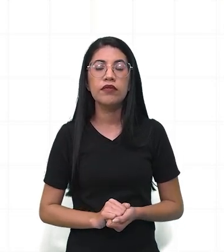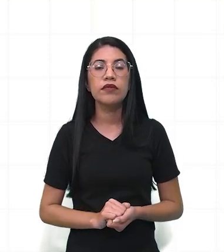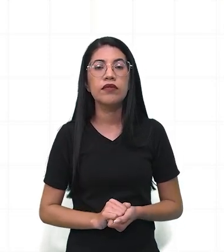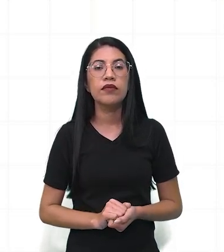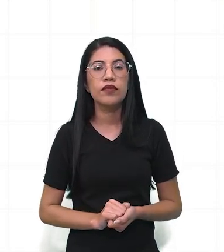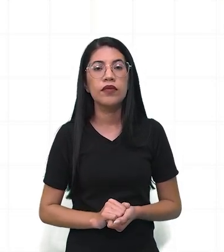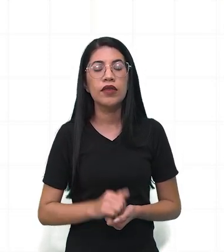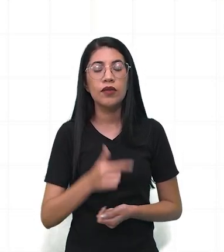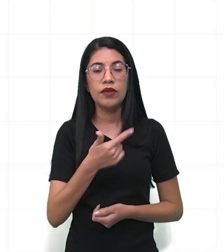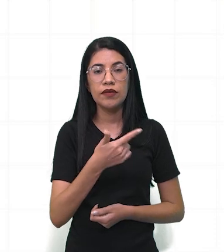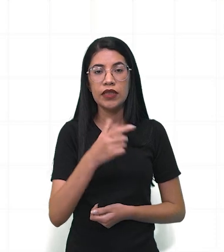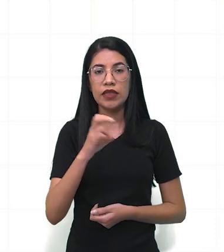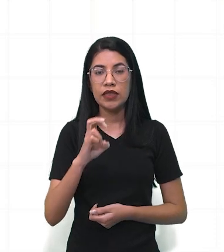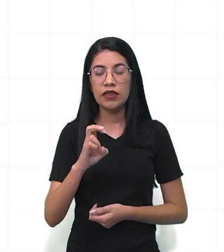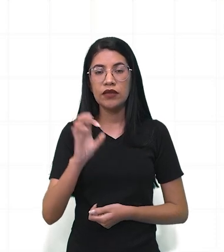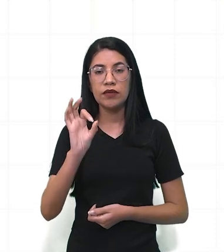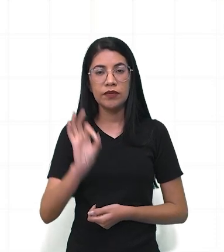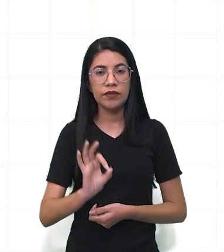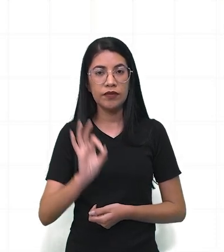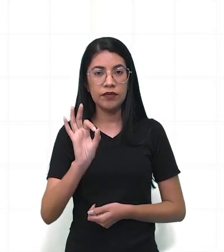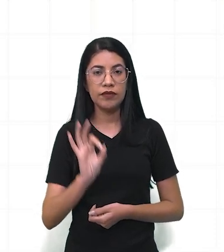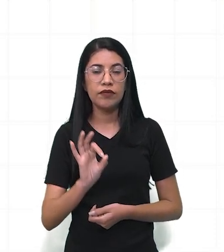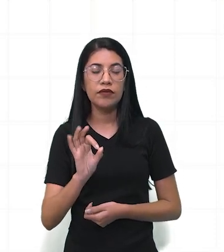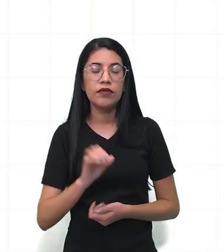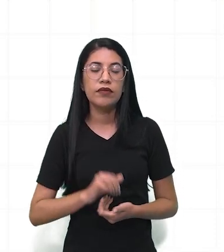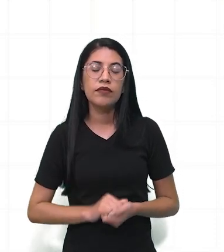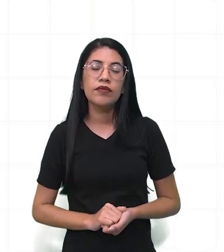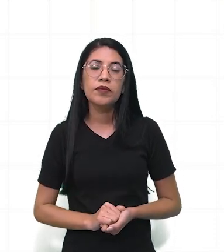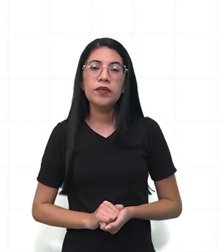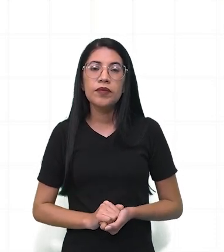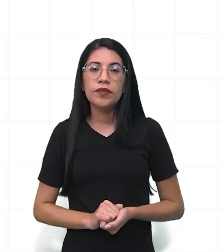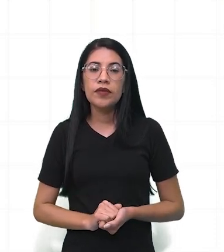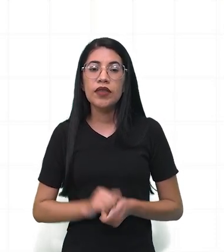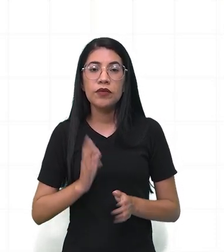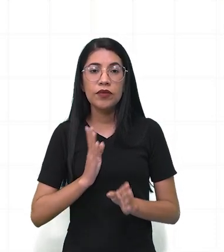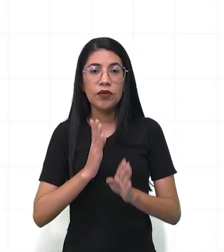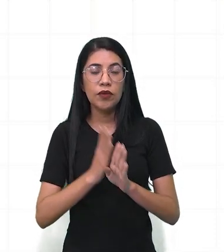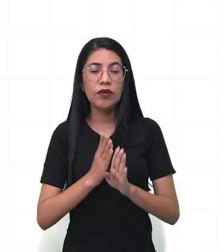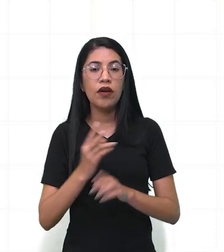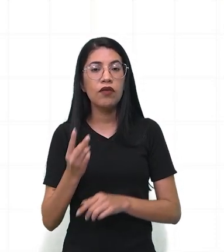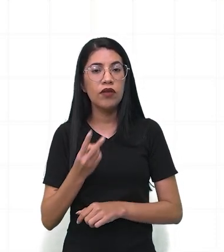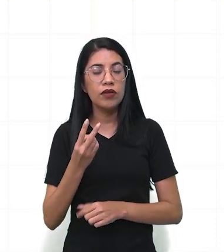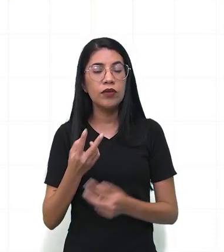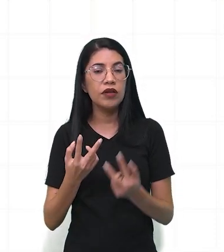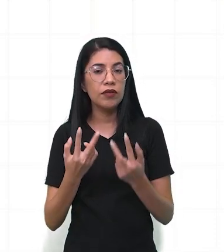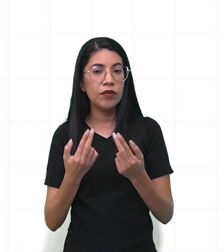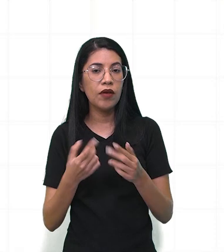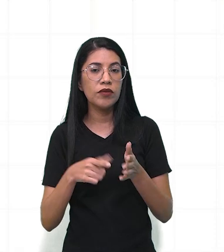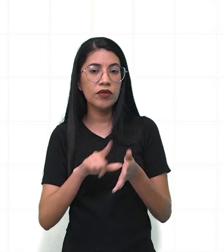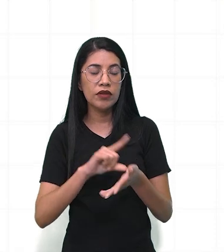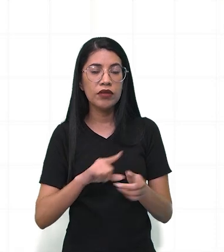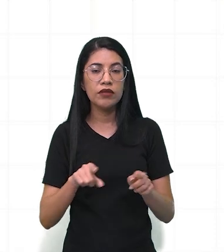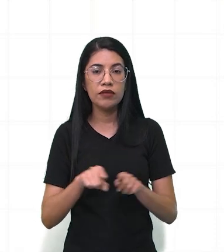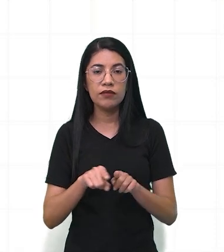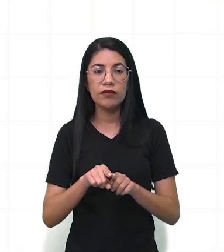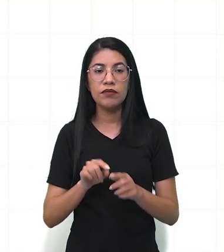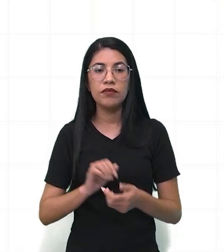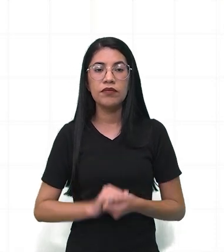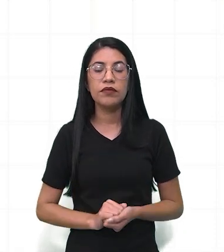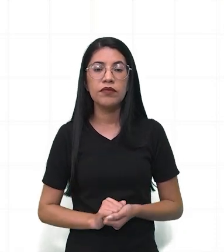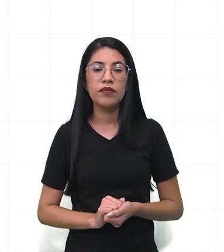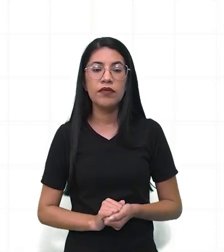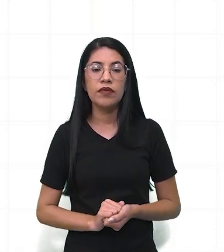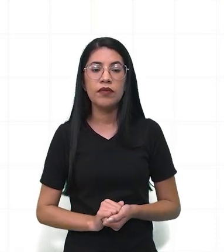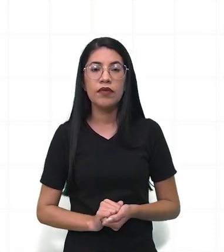25%, tá certo? Então, descobrimos, então, o mesmo resultado que anteriormente. Agora, de forma bem